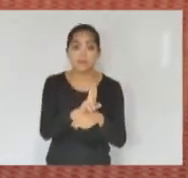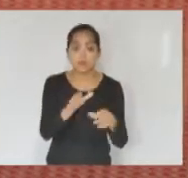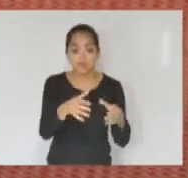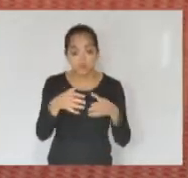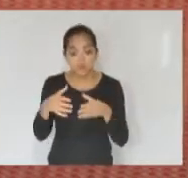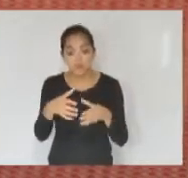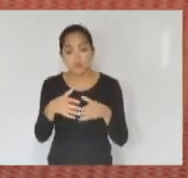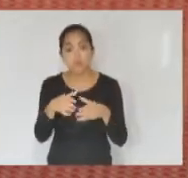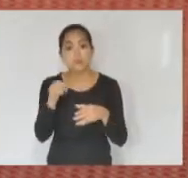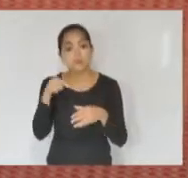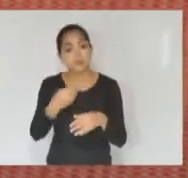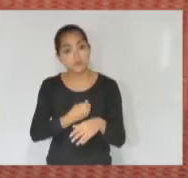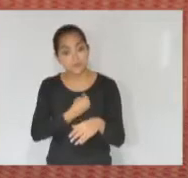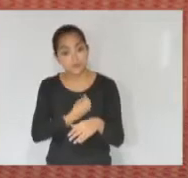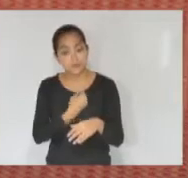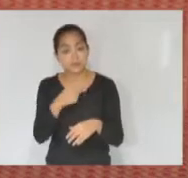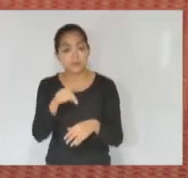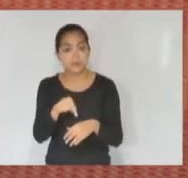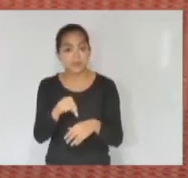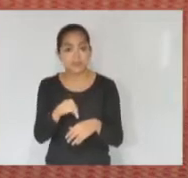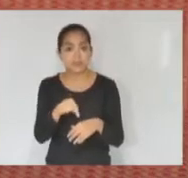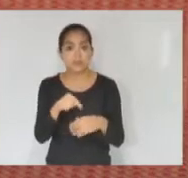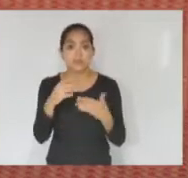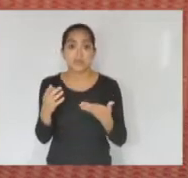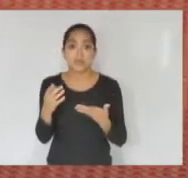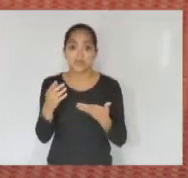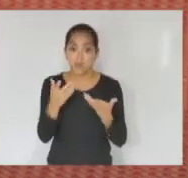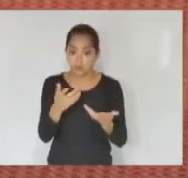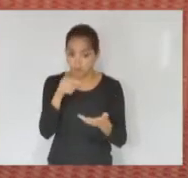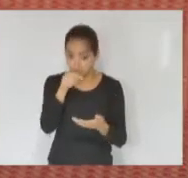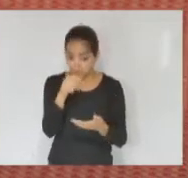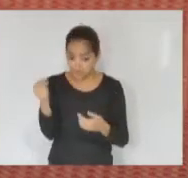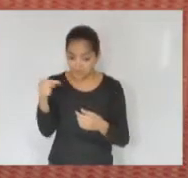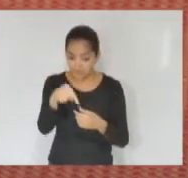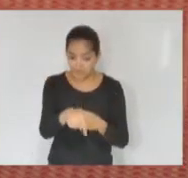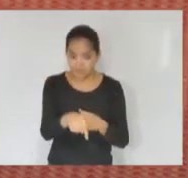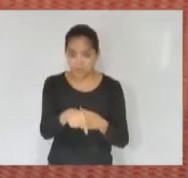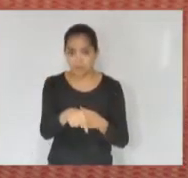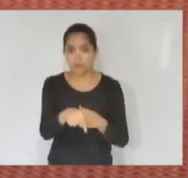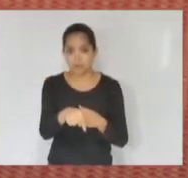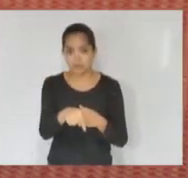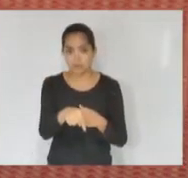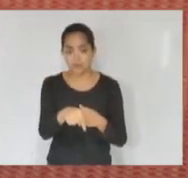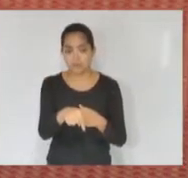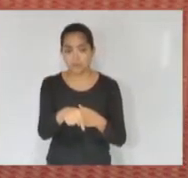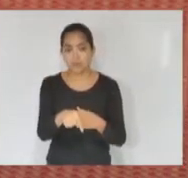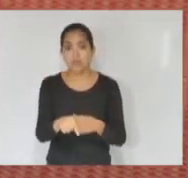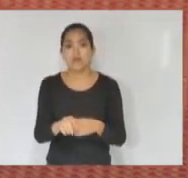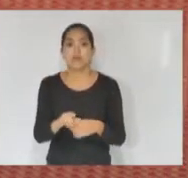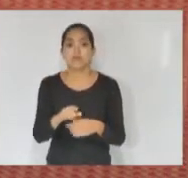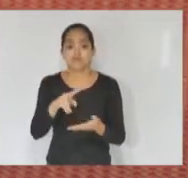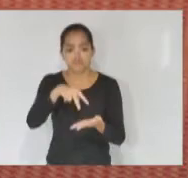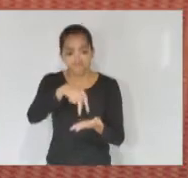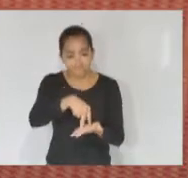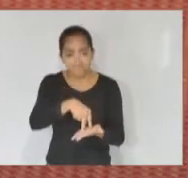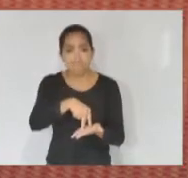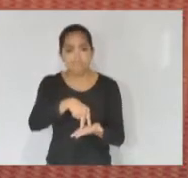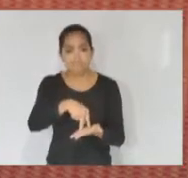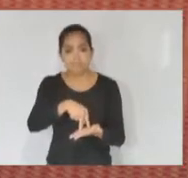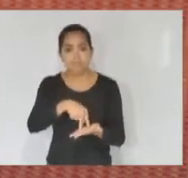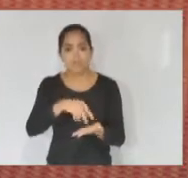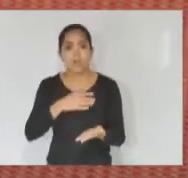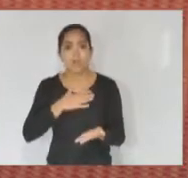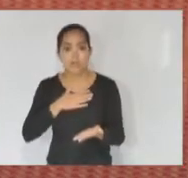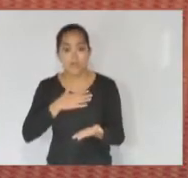ali dentro. E eu quero que o deputado chegue aqui na frente e assuma a palavra na tribuna e diga assim: olha, eu